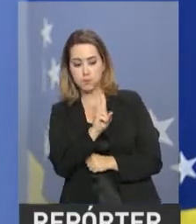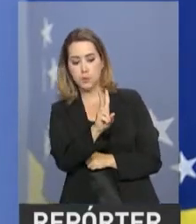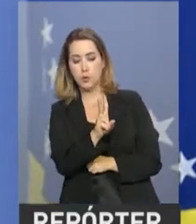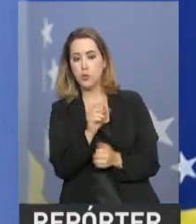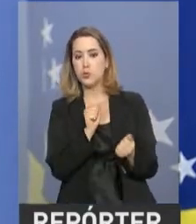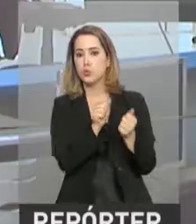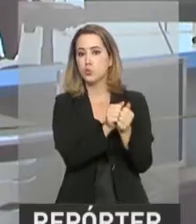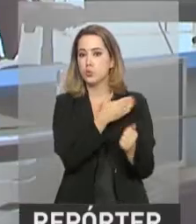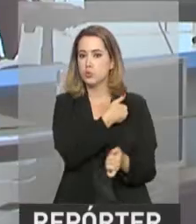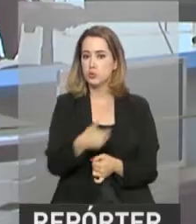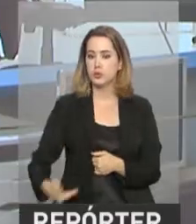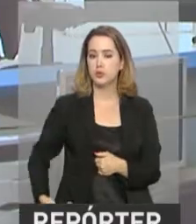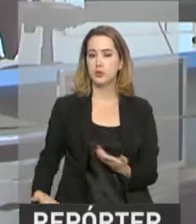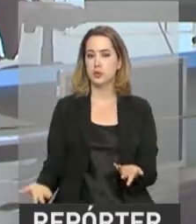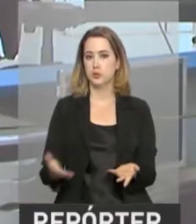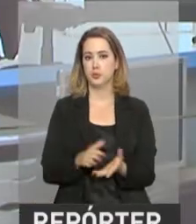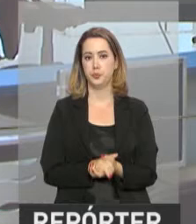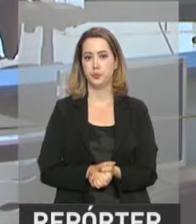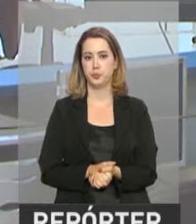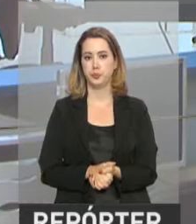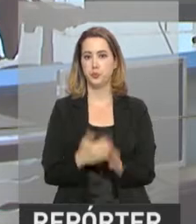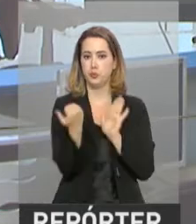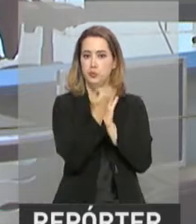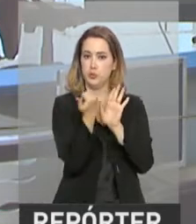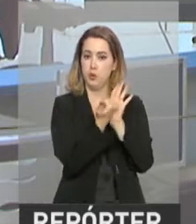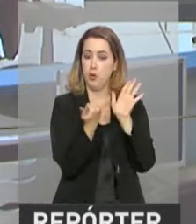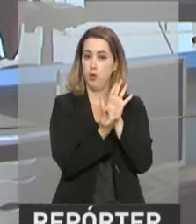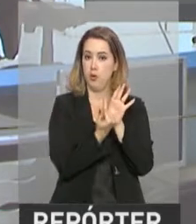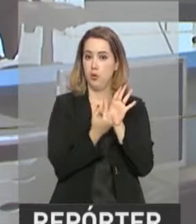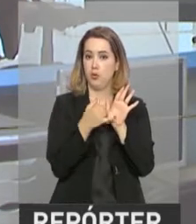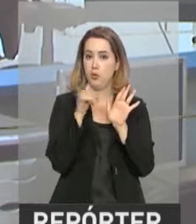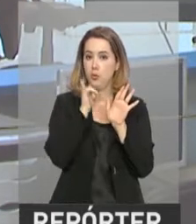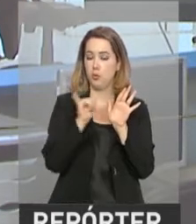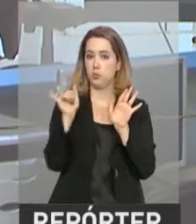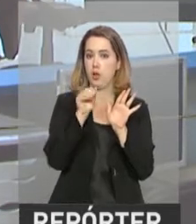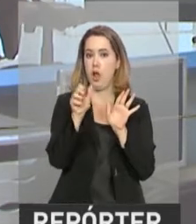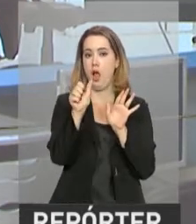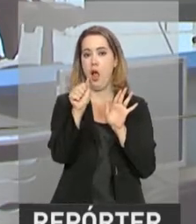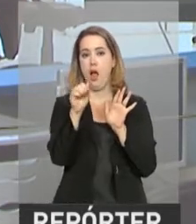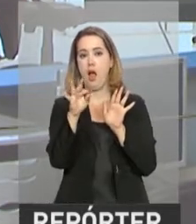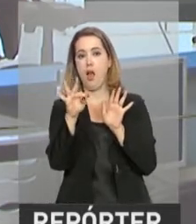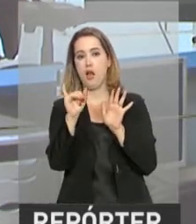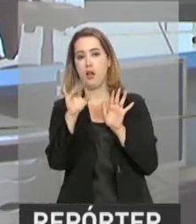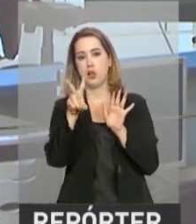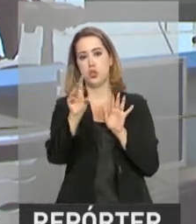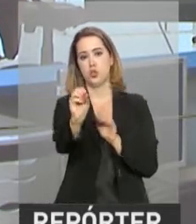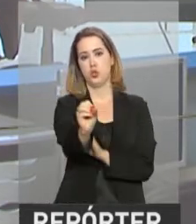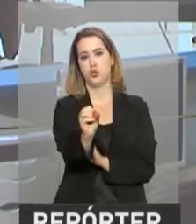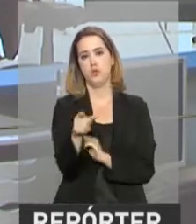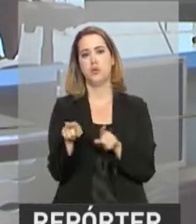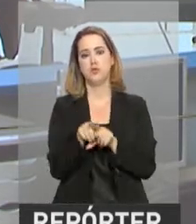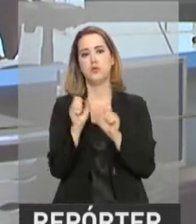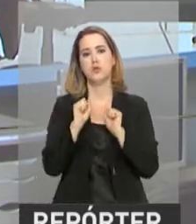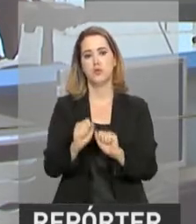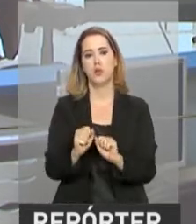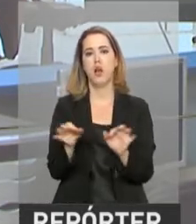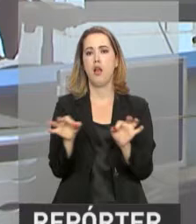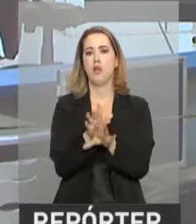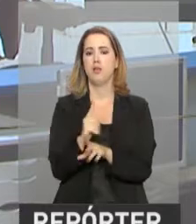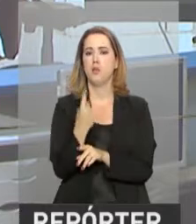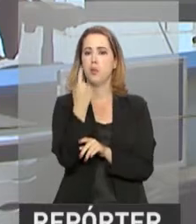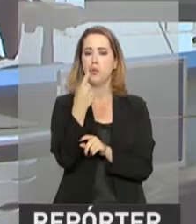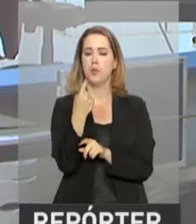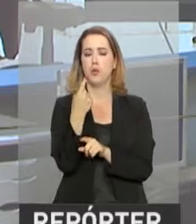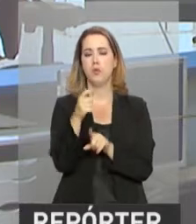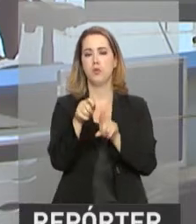está fazendo. O programa de regularização de ativos no exterior, a repatriação, encerrado há uma semana, recebeu mais